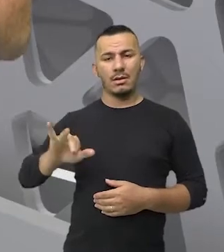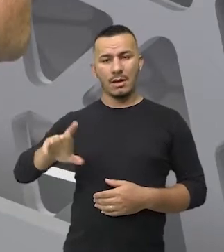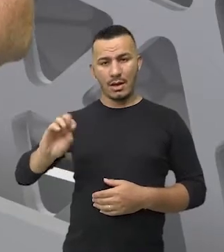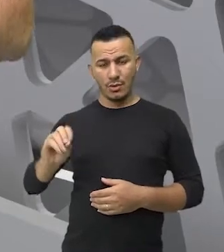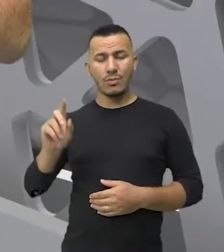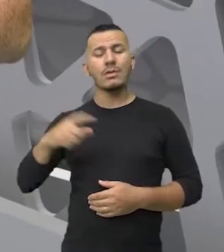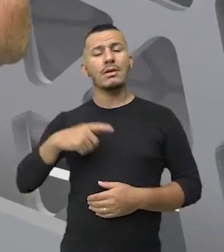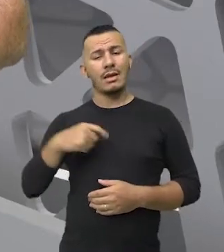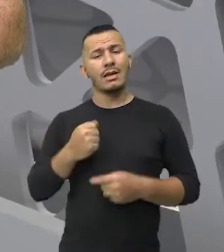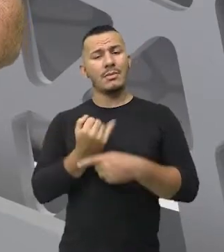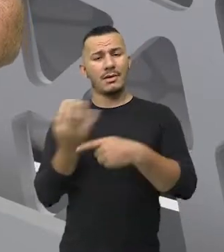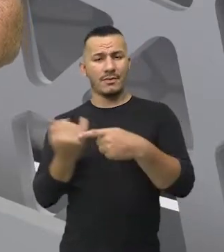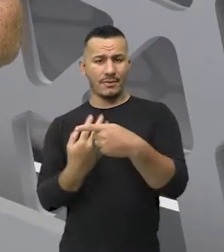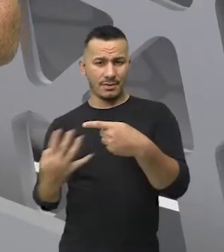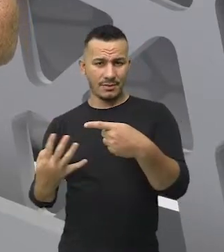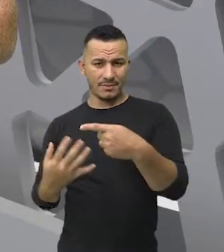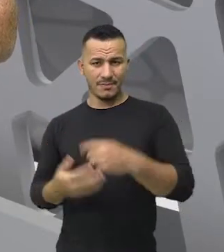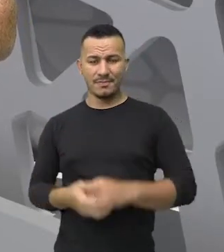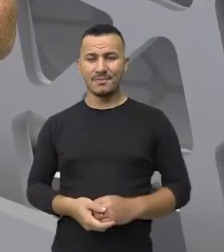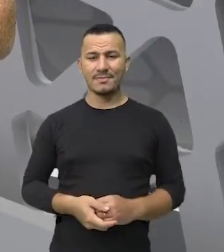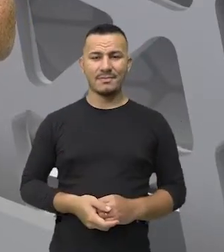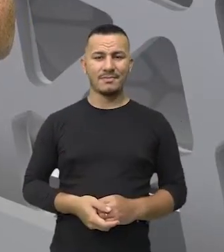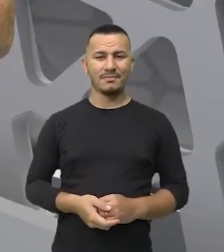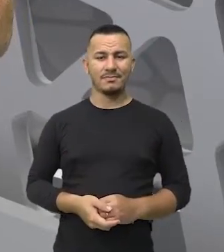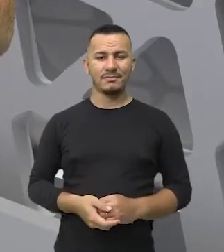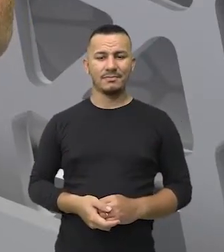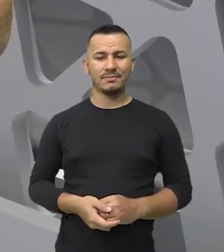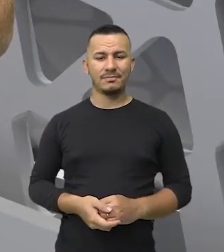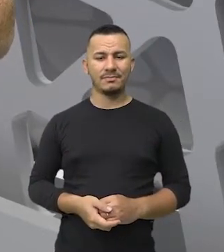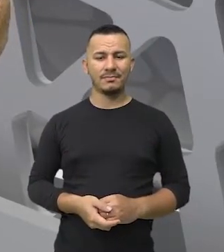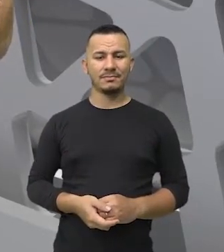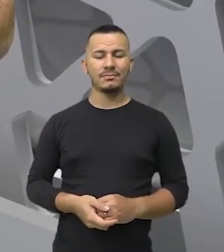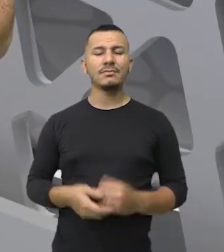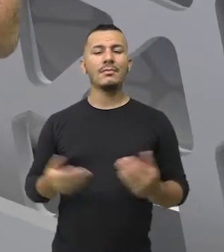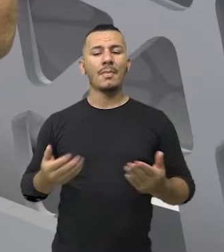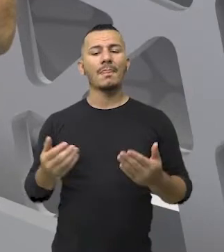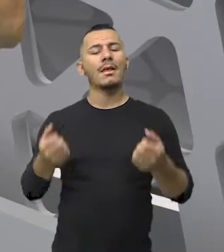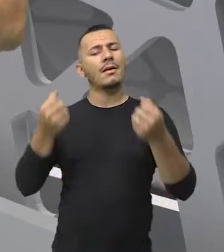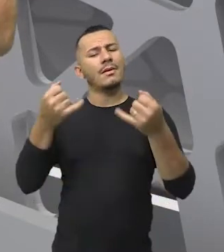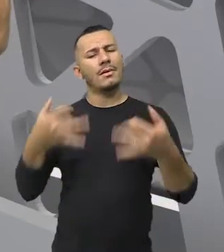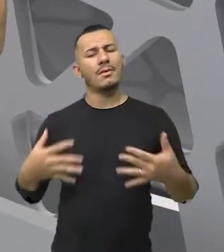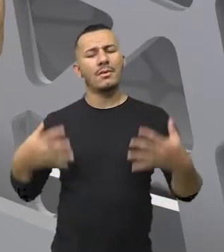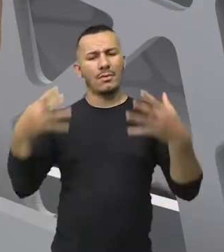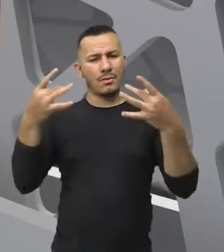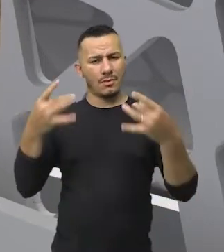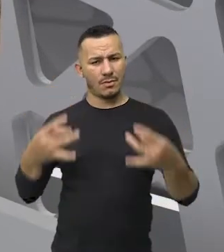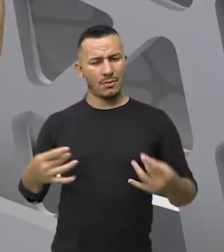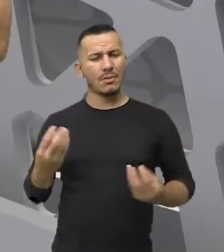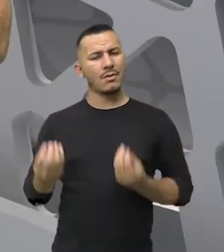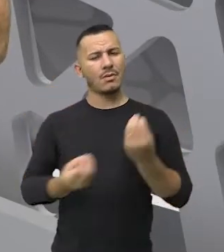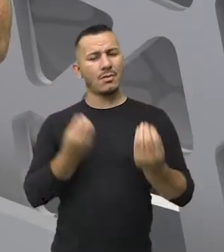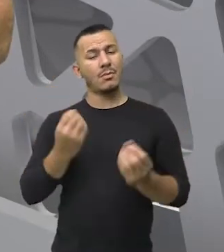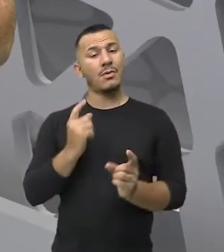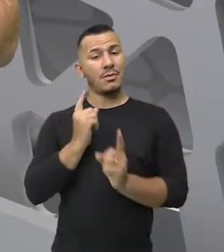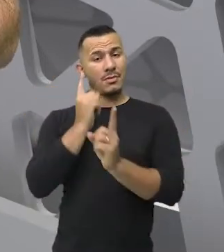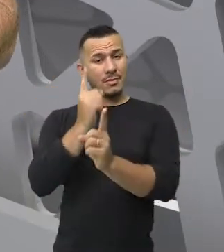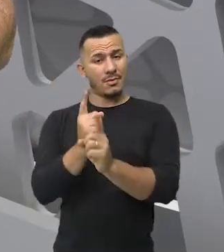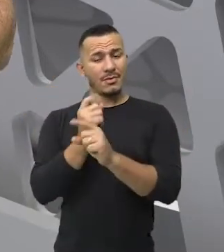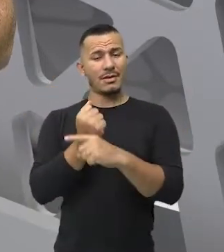número fracionário, beleza? Agora vamos detalhar melhor como é que a gente localiza